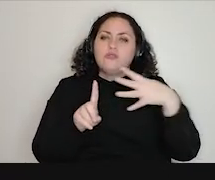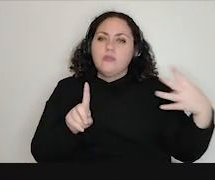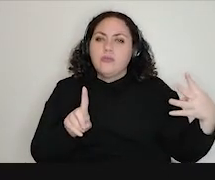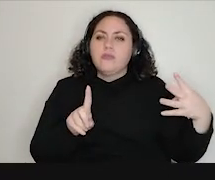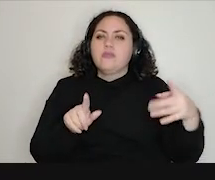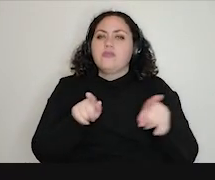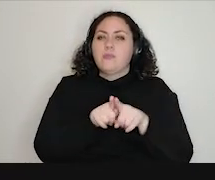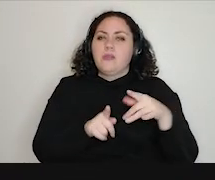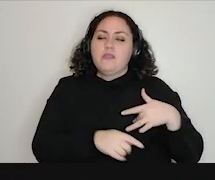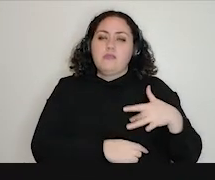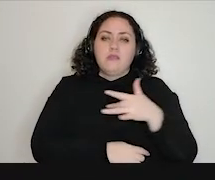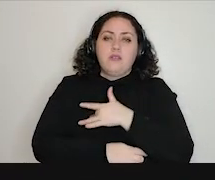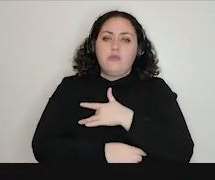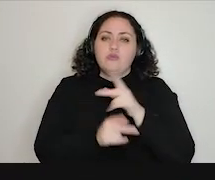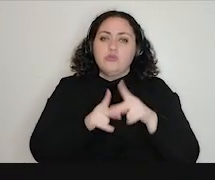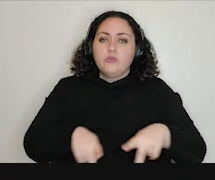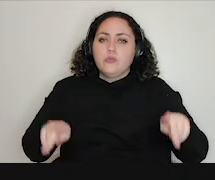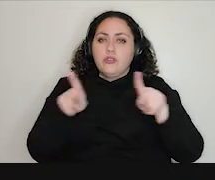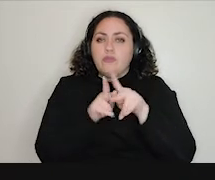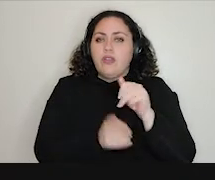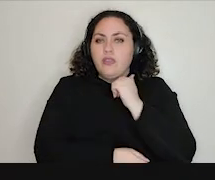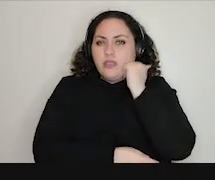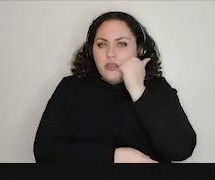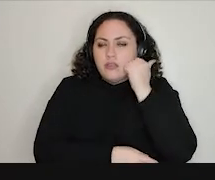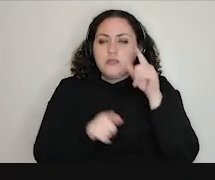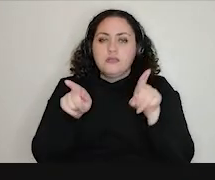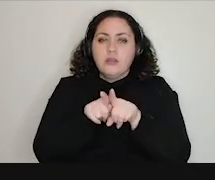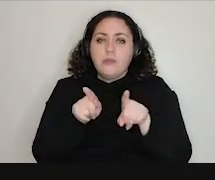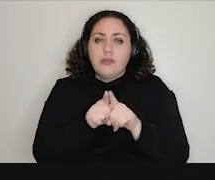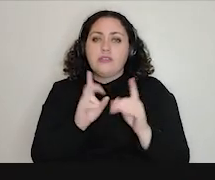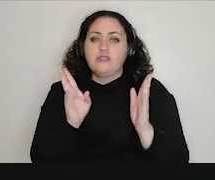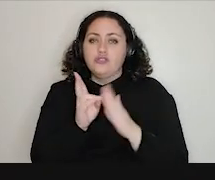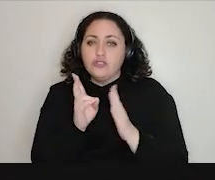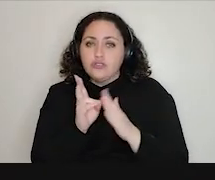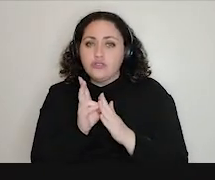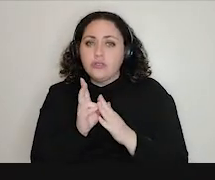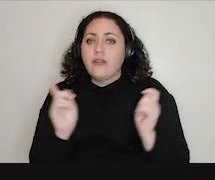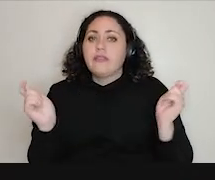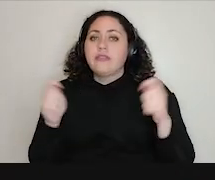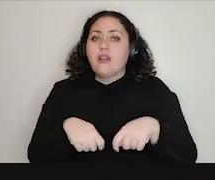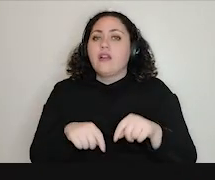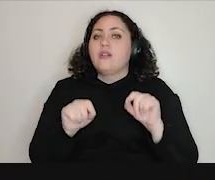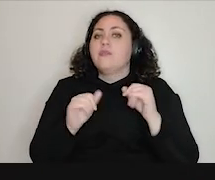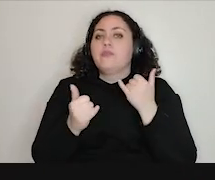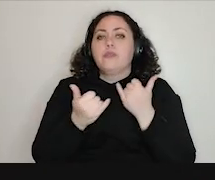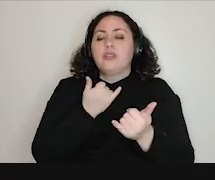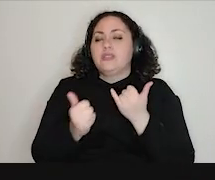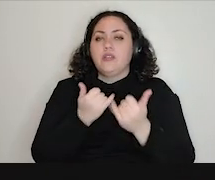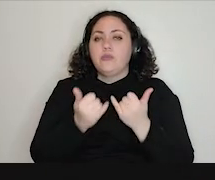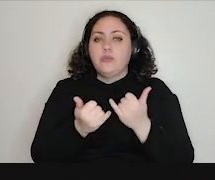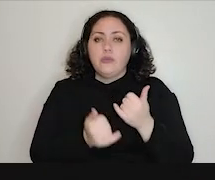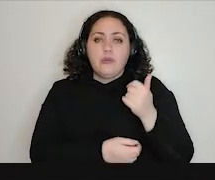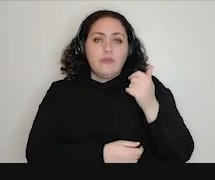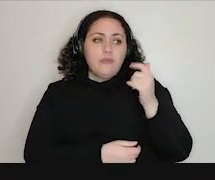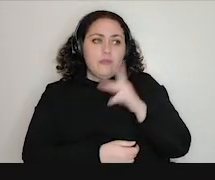saúde da população negra, da saúde dos povos indígenas, né, a gente pode, por exemplo, mesmo com os professores